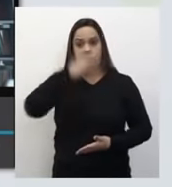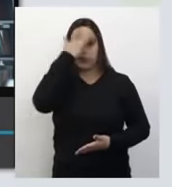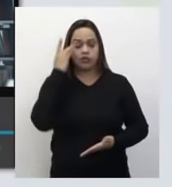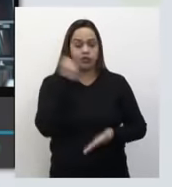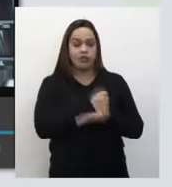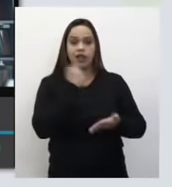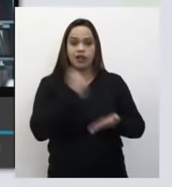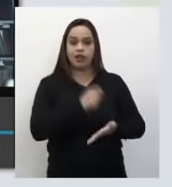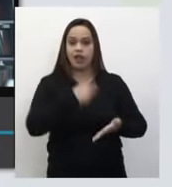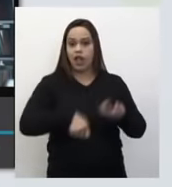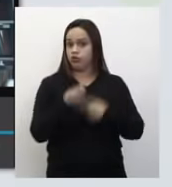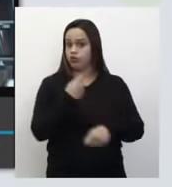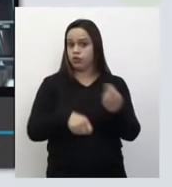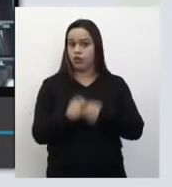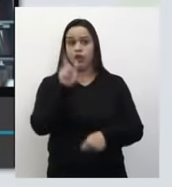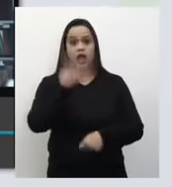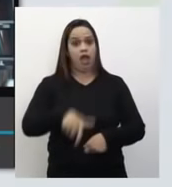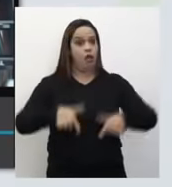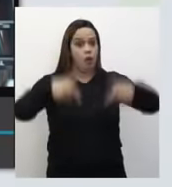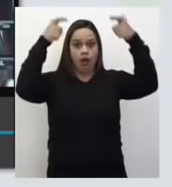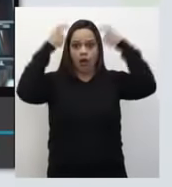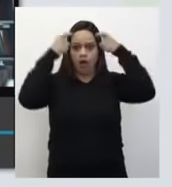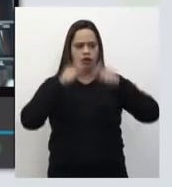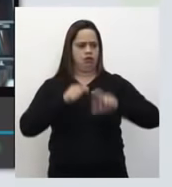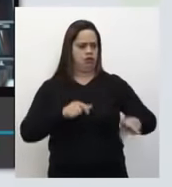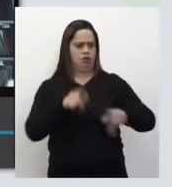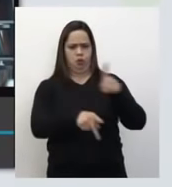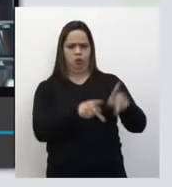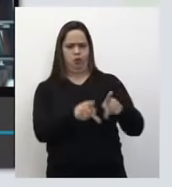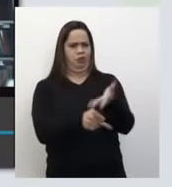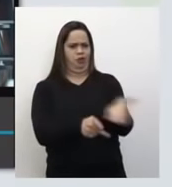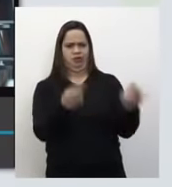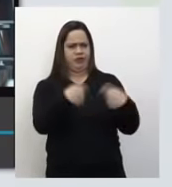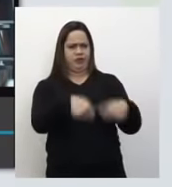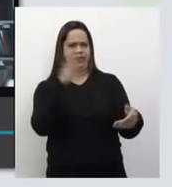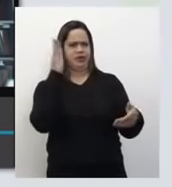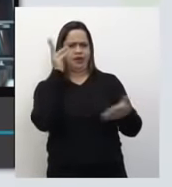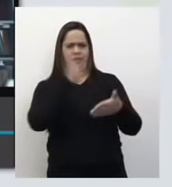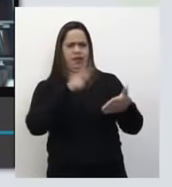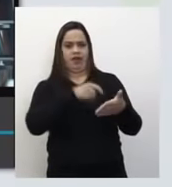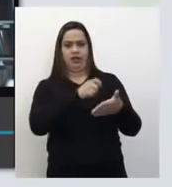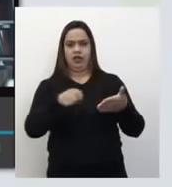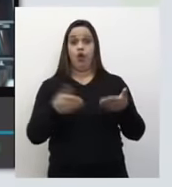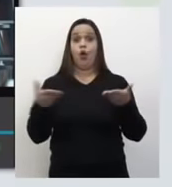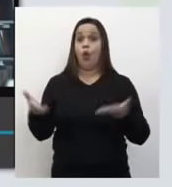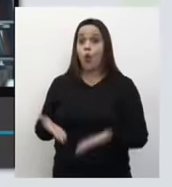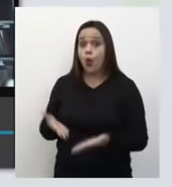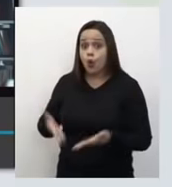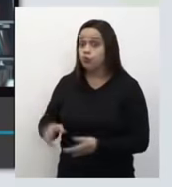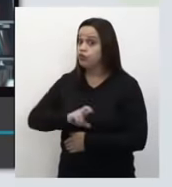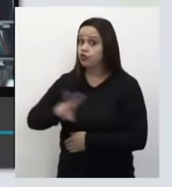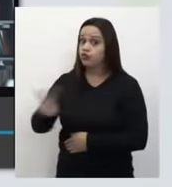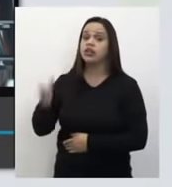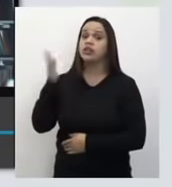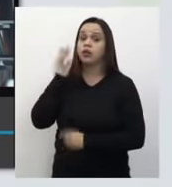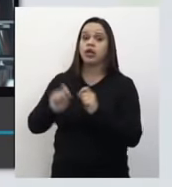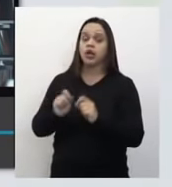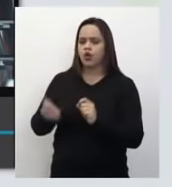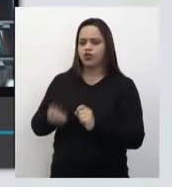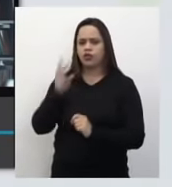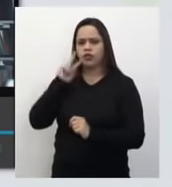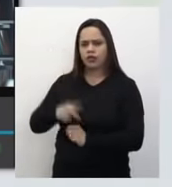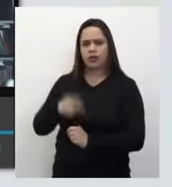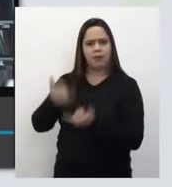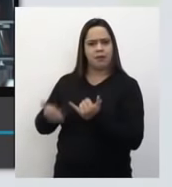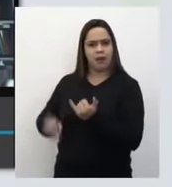é o administrador, é o rei. Não, o povo, né? O povo não precisa saber ler e escrever. Hoje em dia a gente sabe que não é bem assim. Ou seja, hoje em dia pode parecer estranha essa